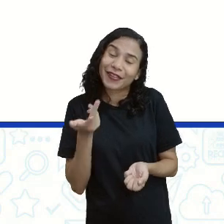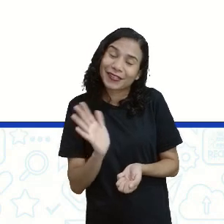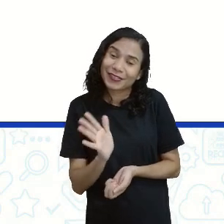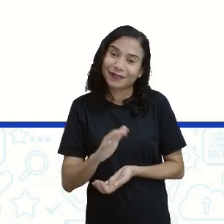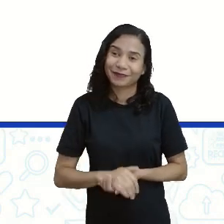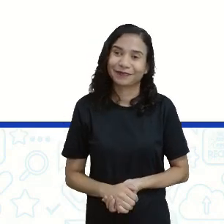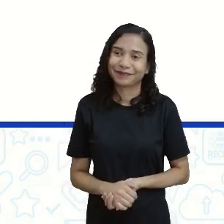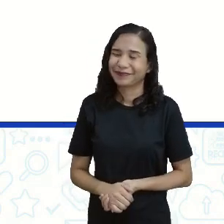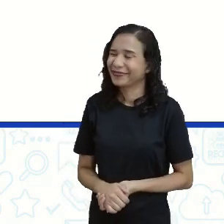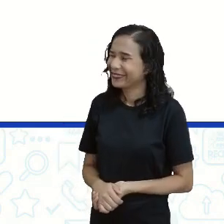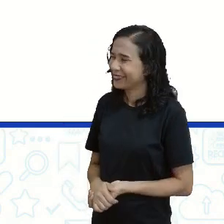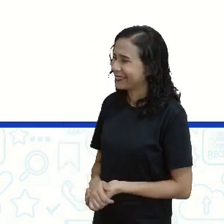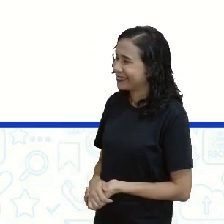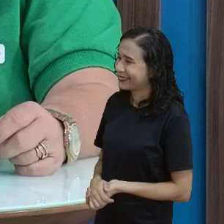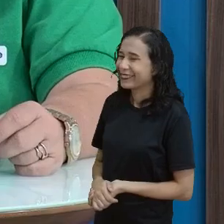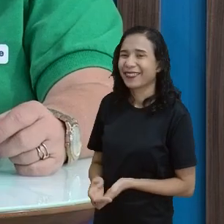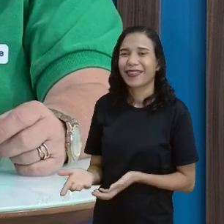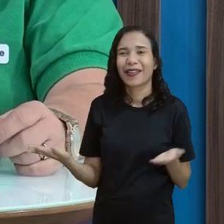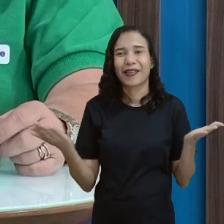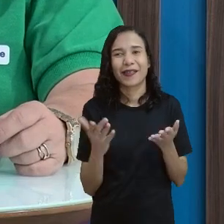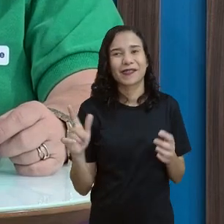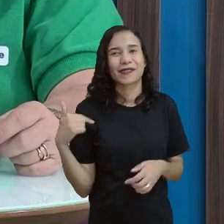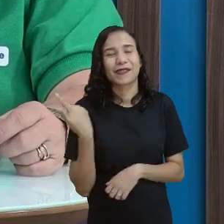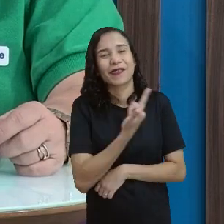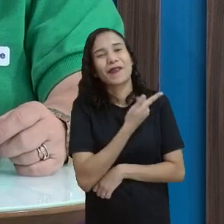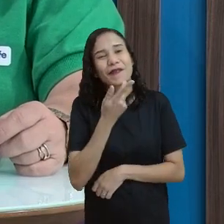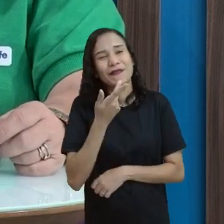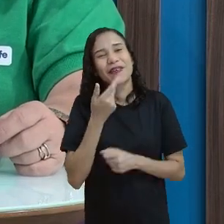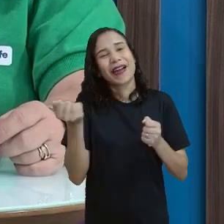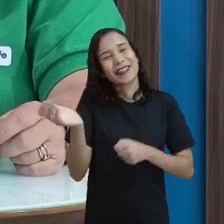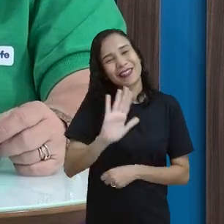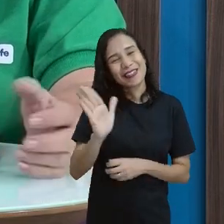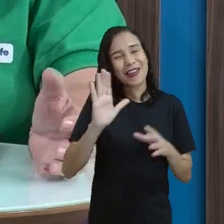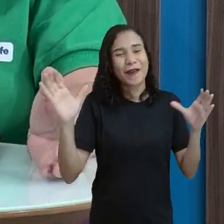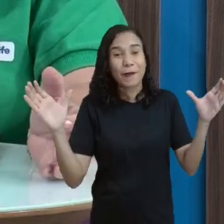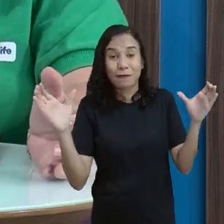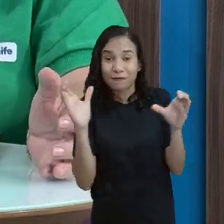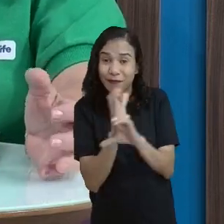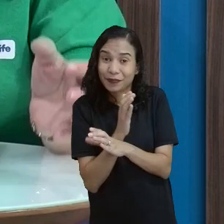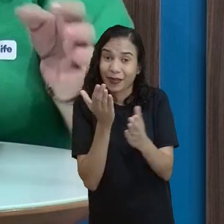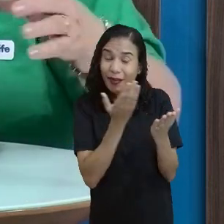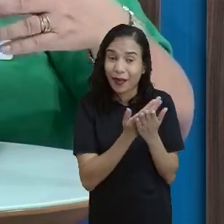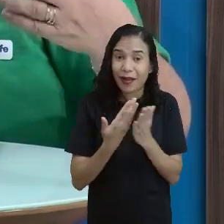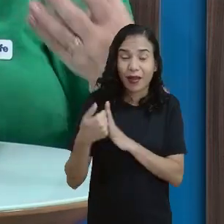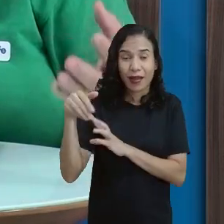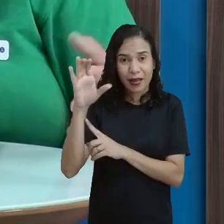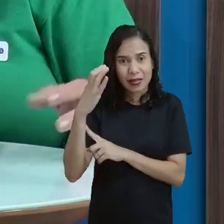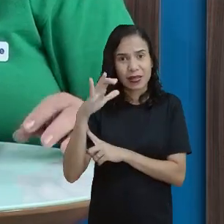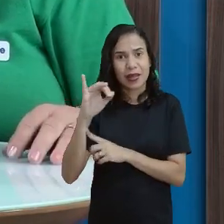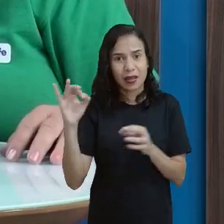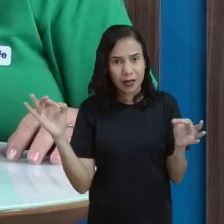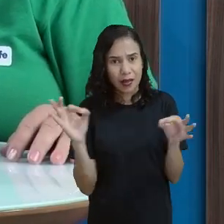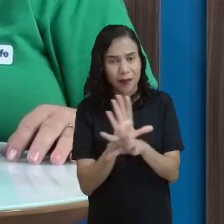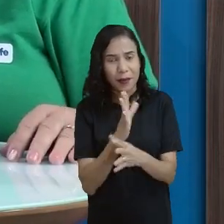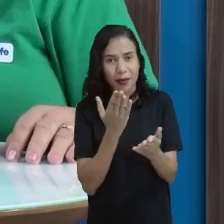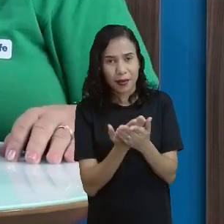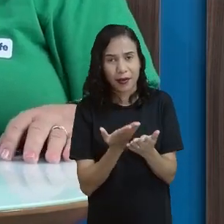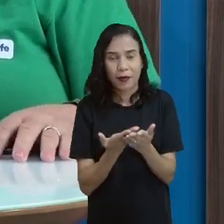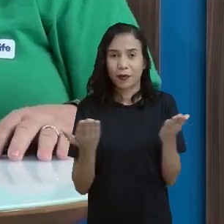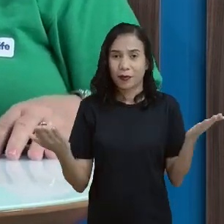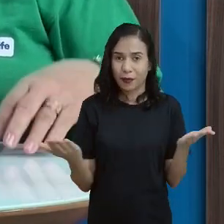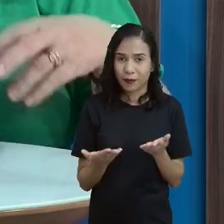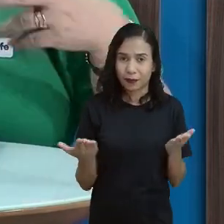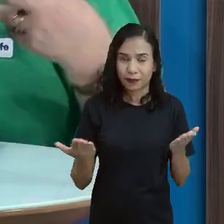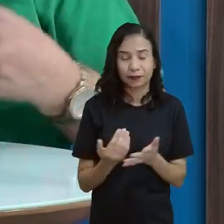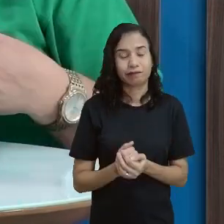sim, professora Carol, não é? Estamos nos despedindo, encerrando, né? Eu acho que em ciência a gente está encerrando essa aula de hoje,